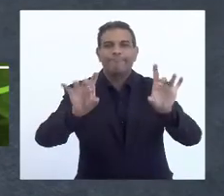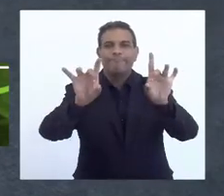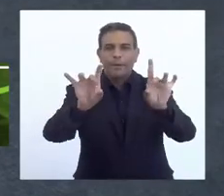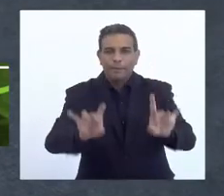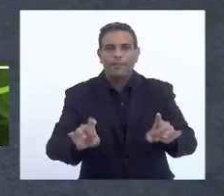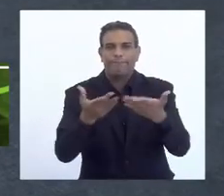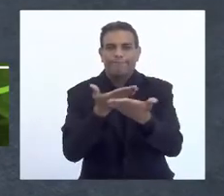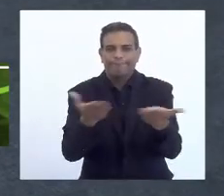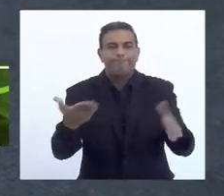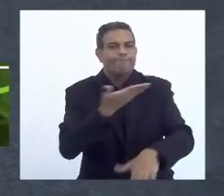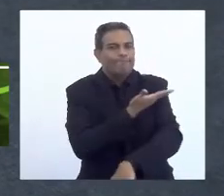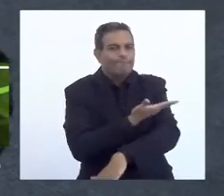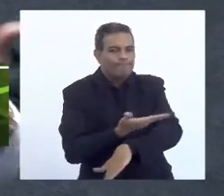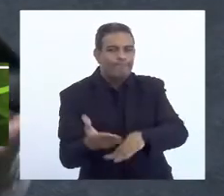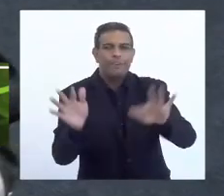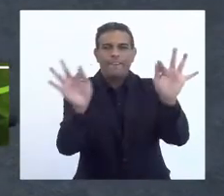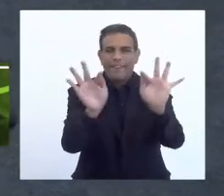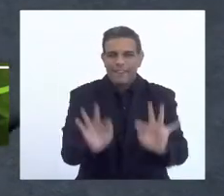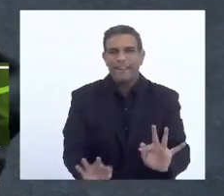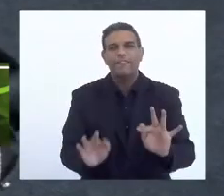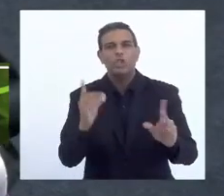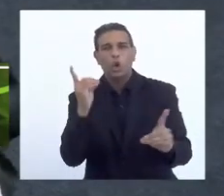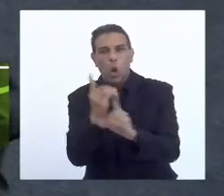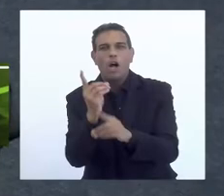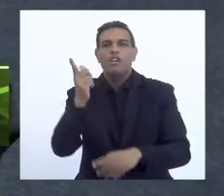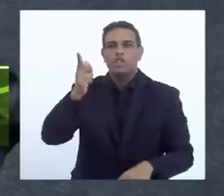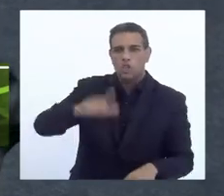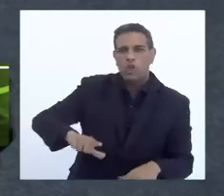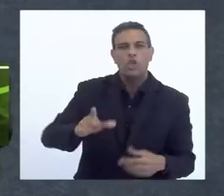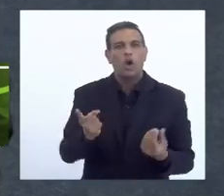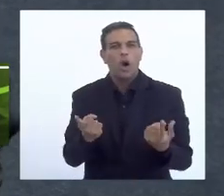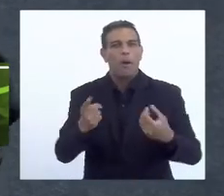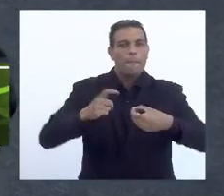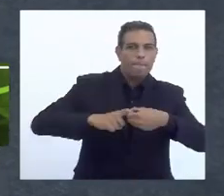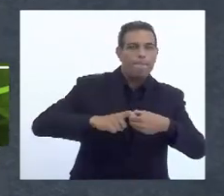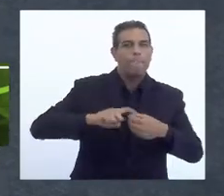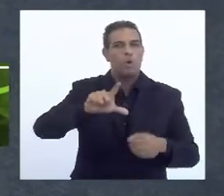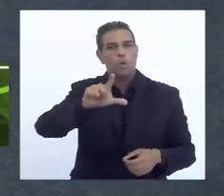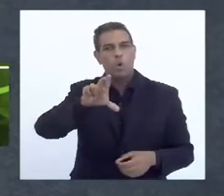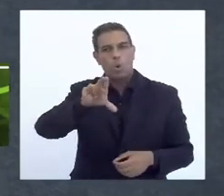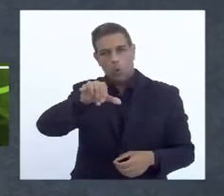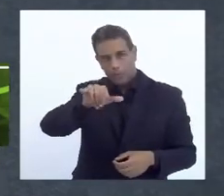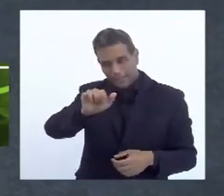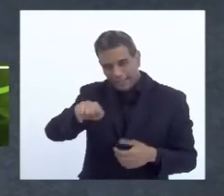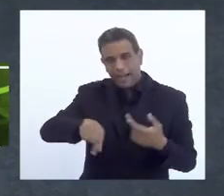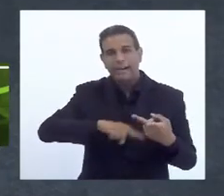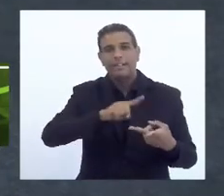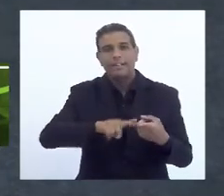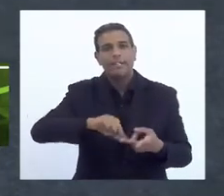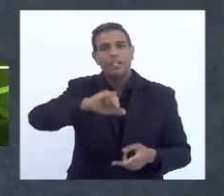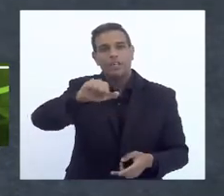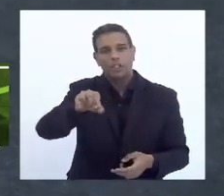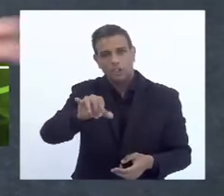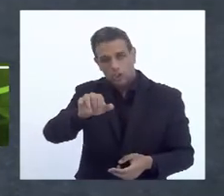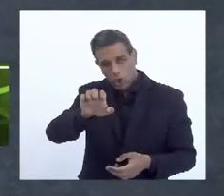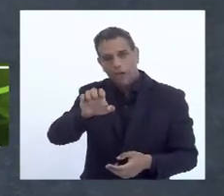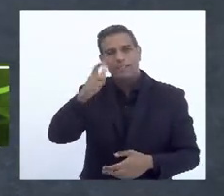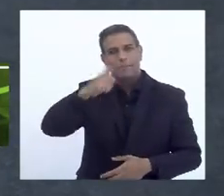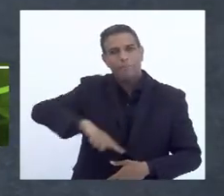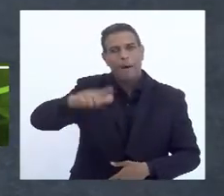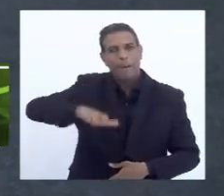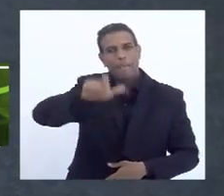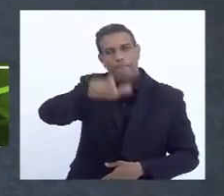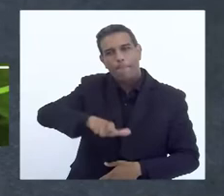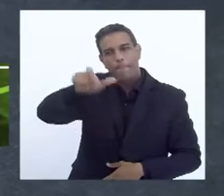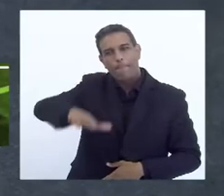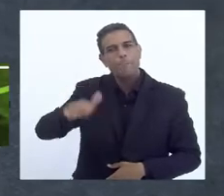seleta. Fico feliz de poder reencontrar algumas parceiras, Luciara, Joyce, todas as demais.